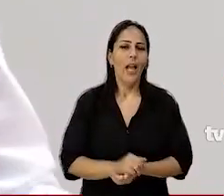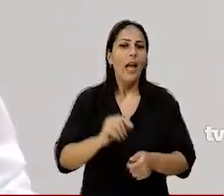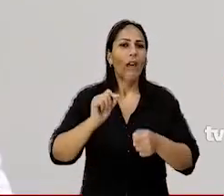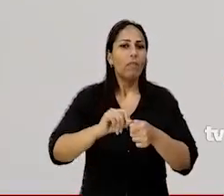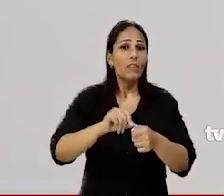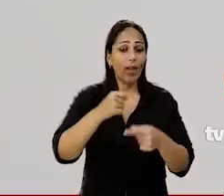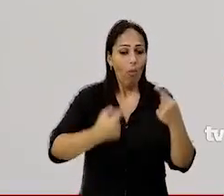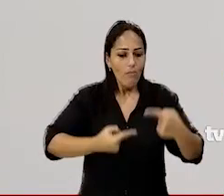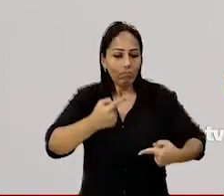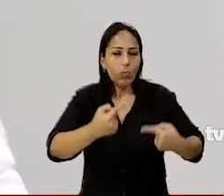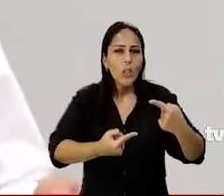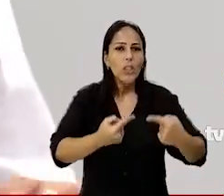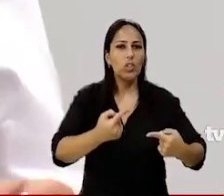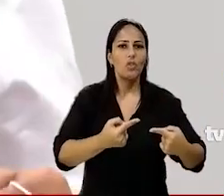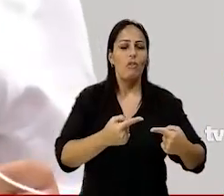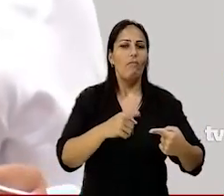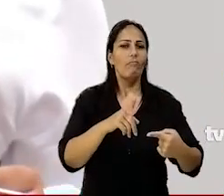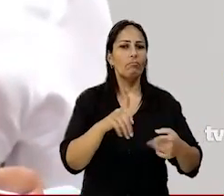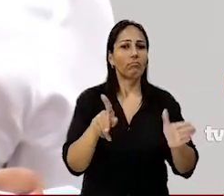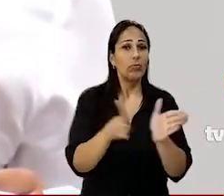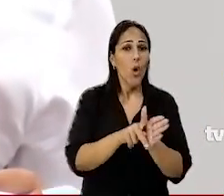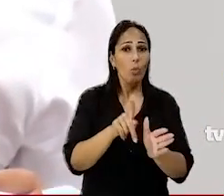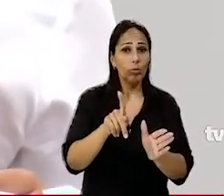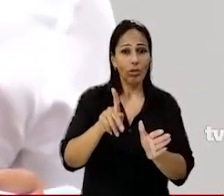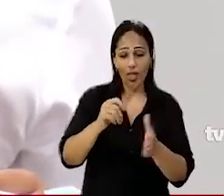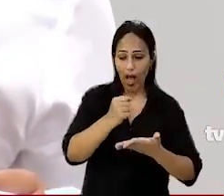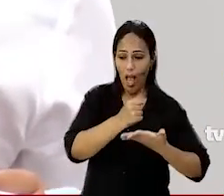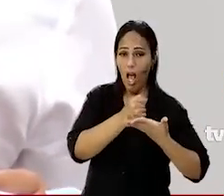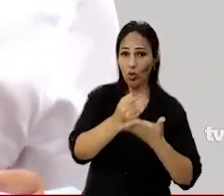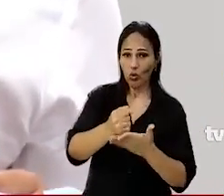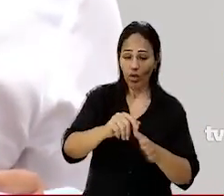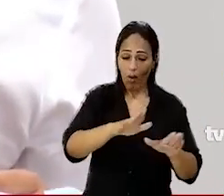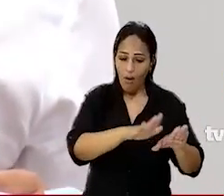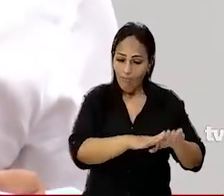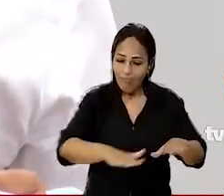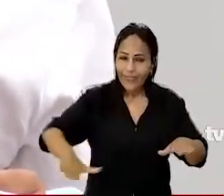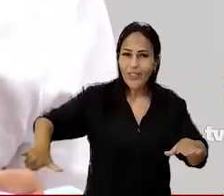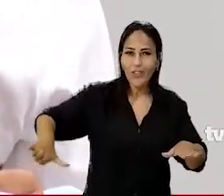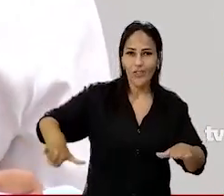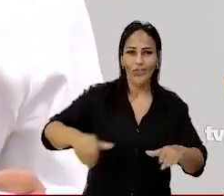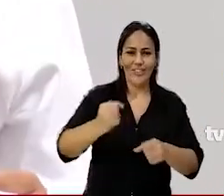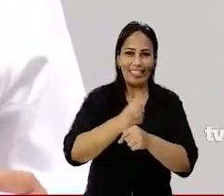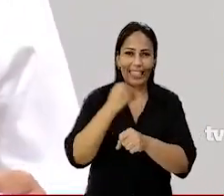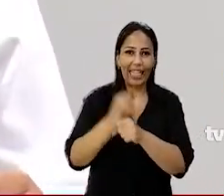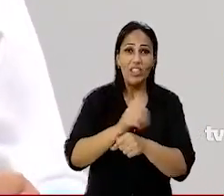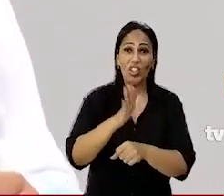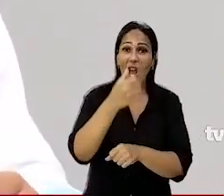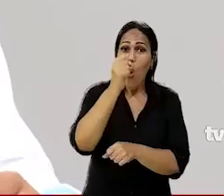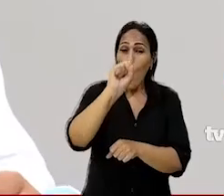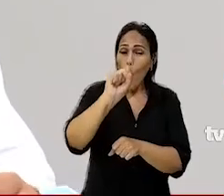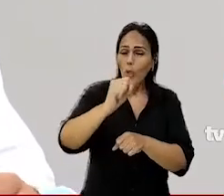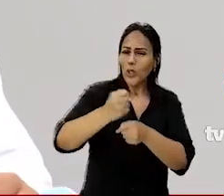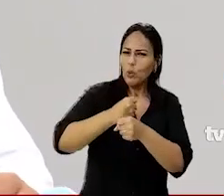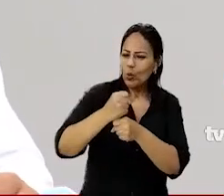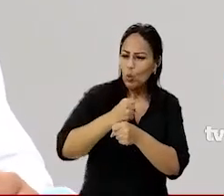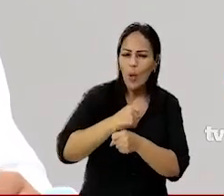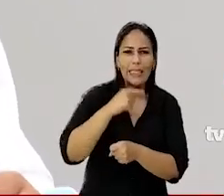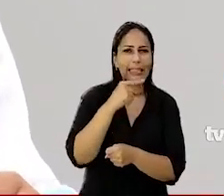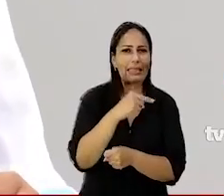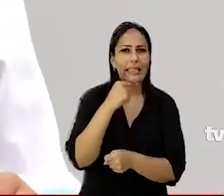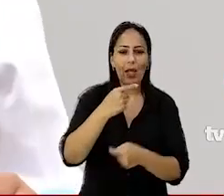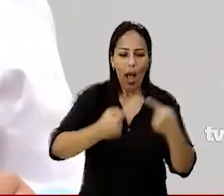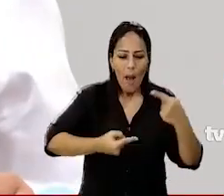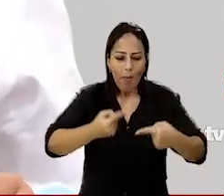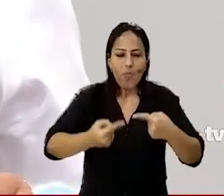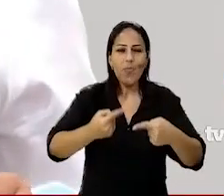uma política estruturada de manutenção das estradas vicinais. Caicó faz 8 anos que não faz uma política